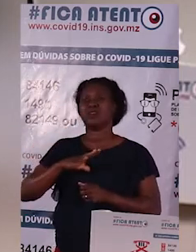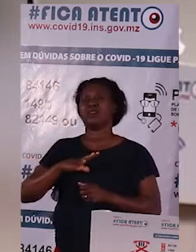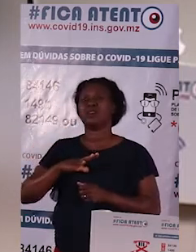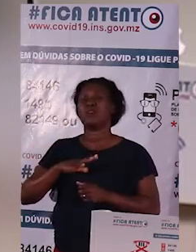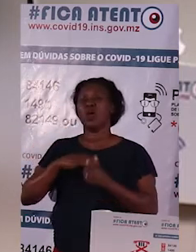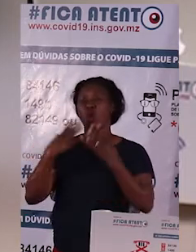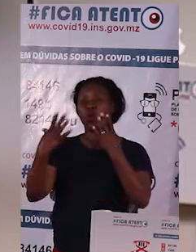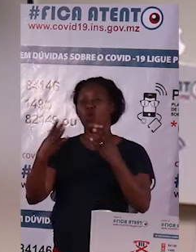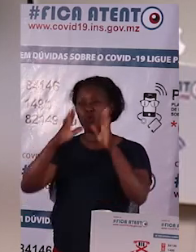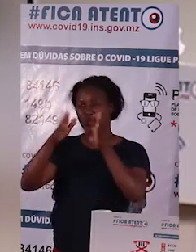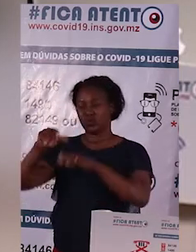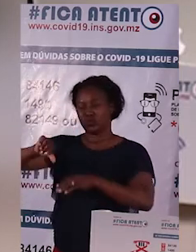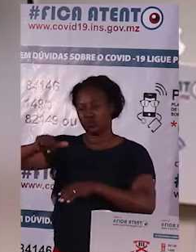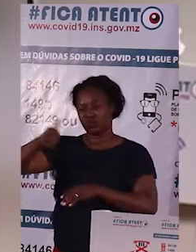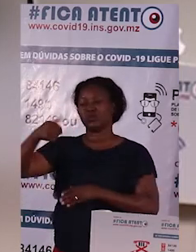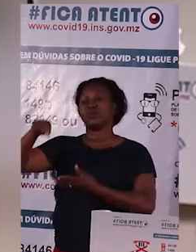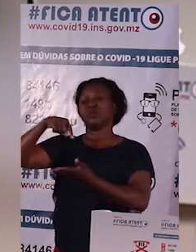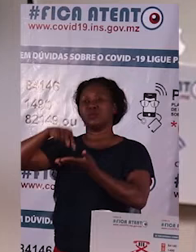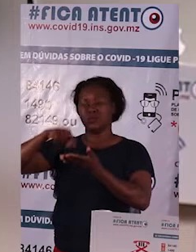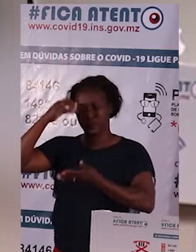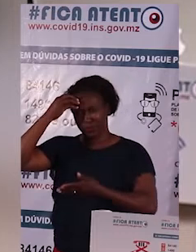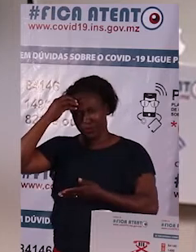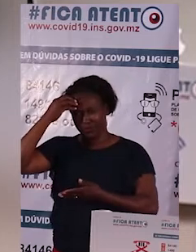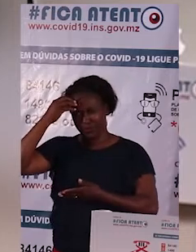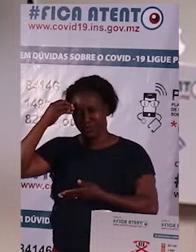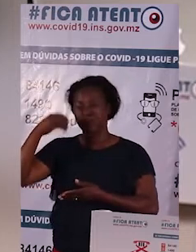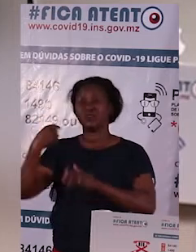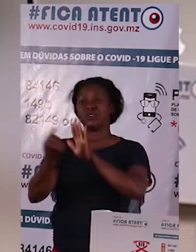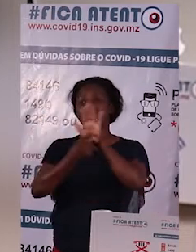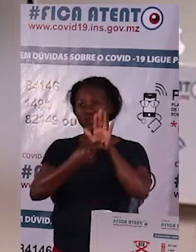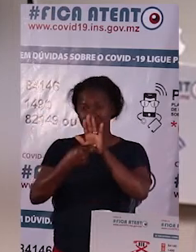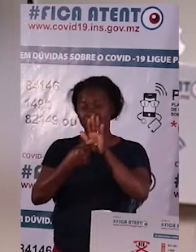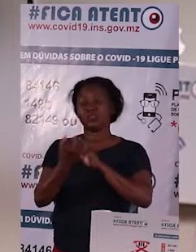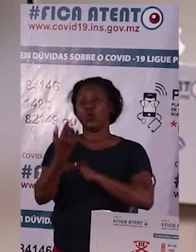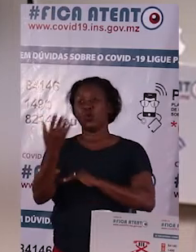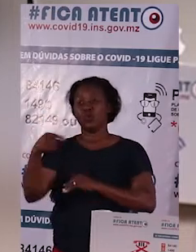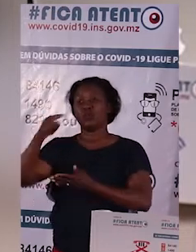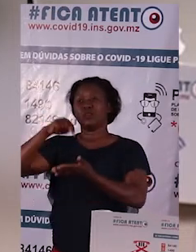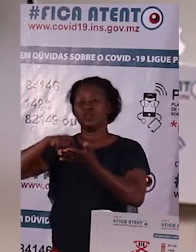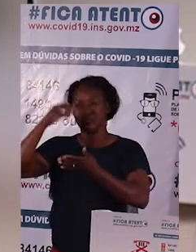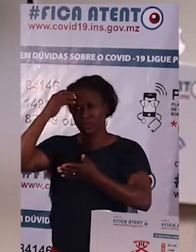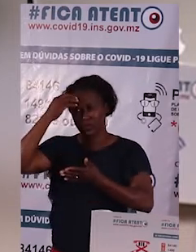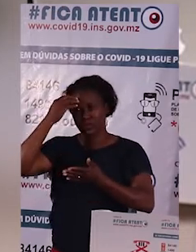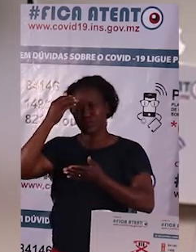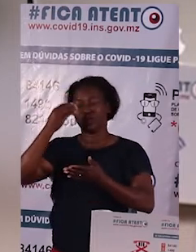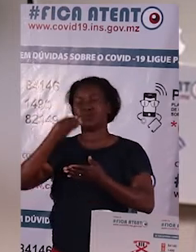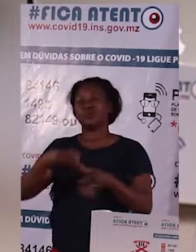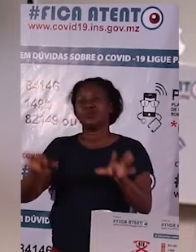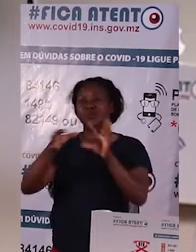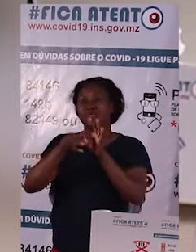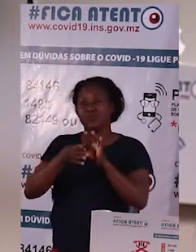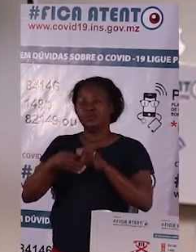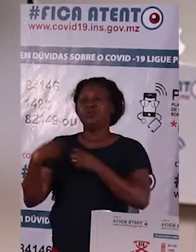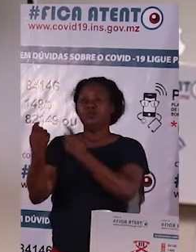da cidade de Maputo. Portanto, aqueles casos que estão ali reportados para a cidade de Maputo incluem casos